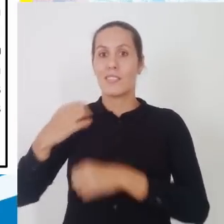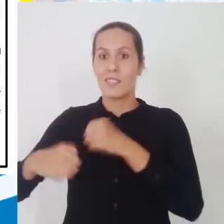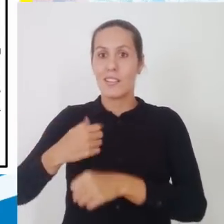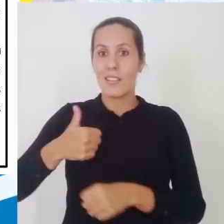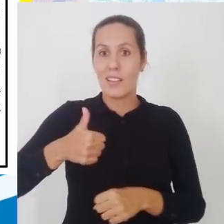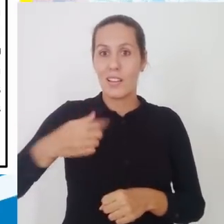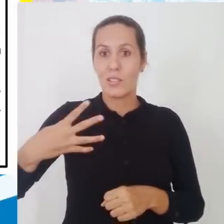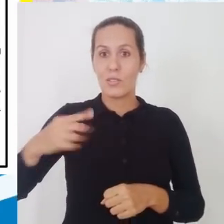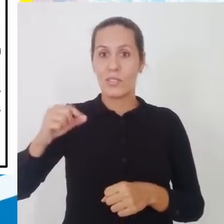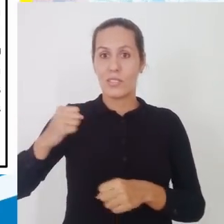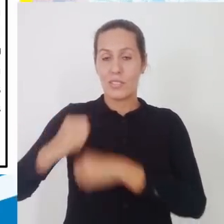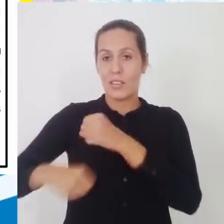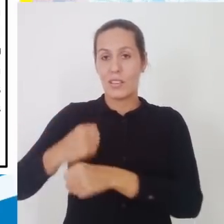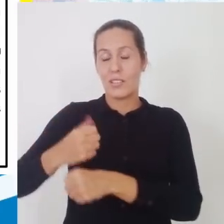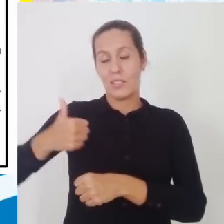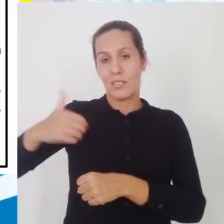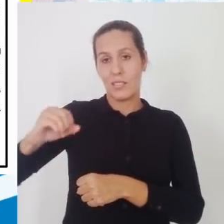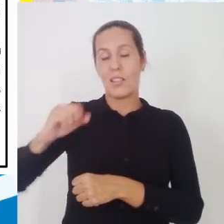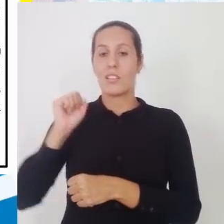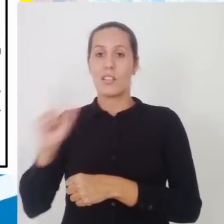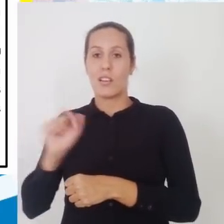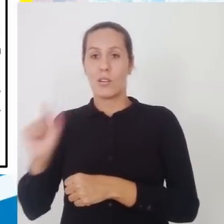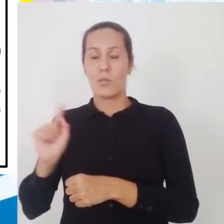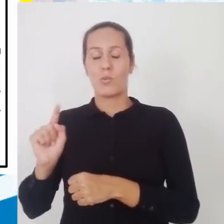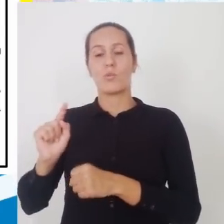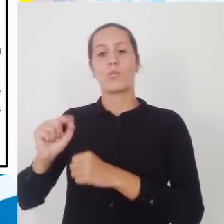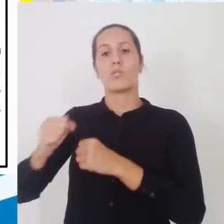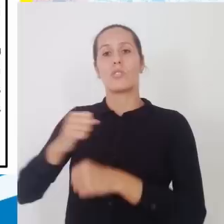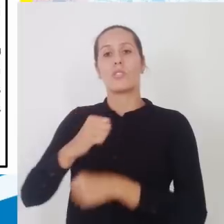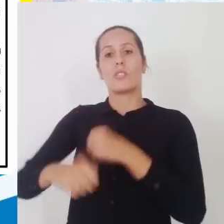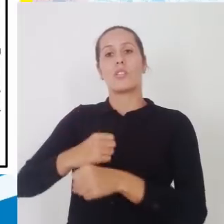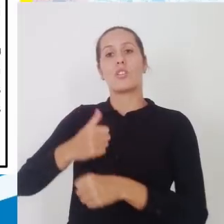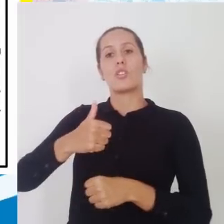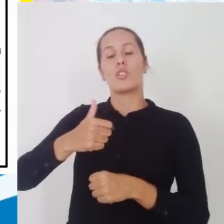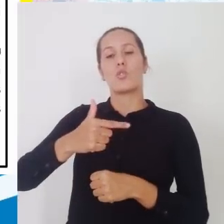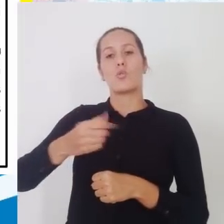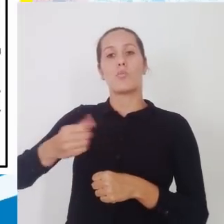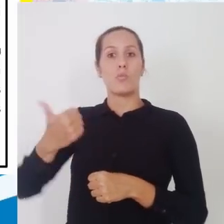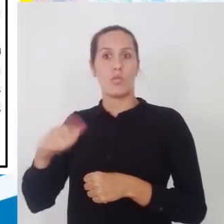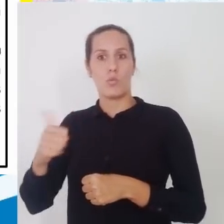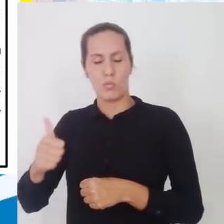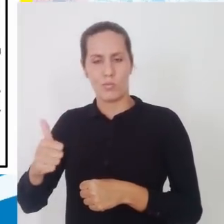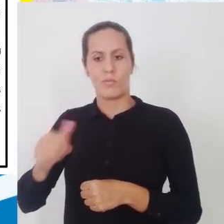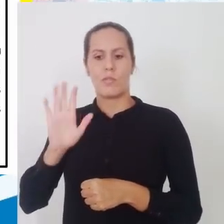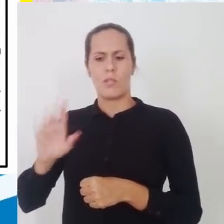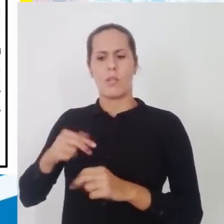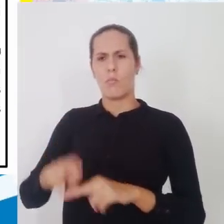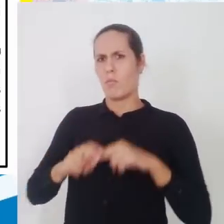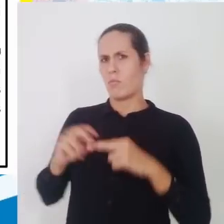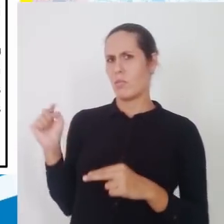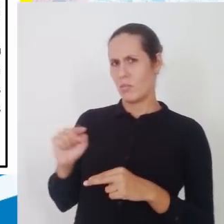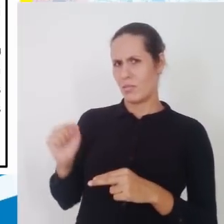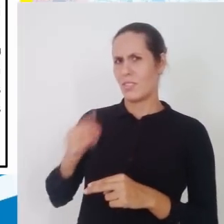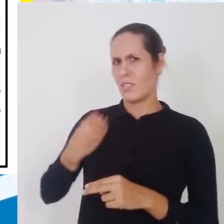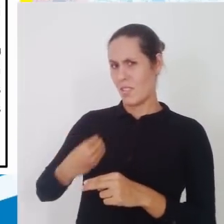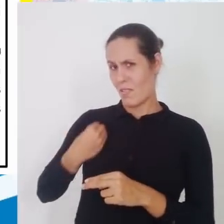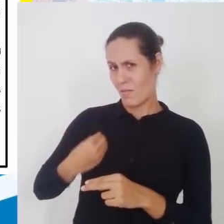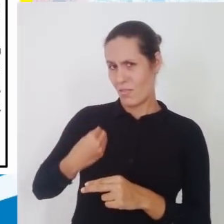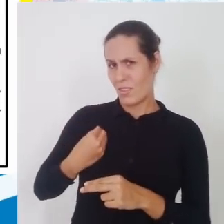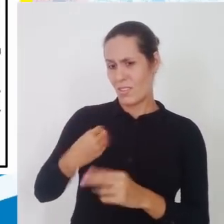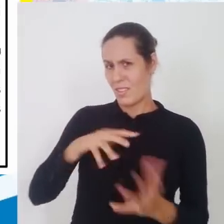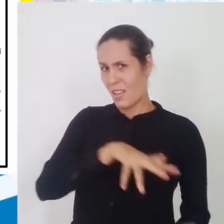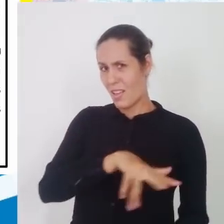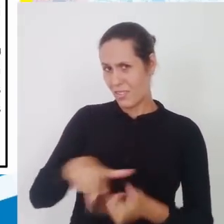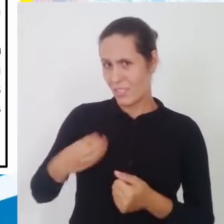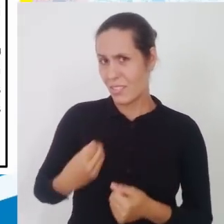novidade. Acho que é a primeira vez que eu estou trazendo para vocês uma questão com alternativas. Vamos tentar ler e responder juntos. Há vida fora da